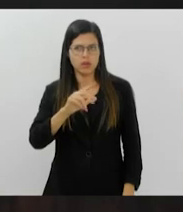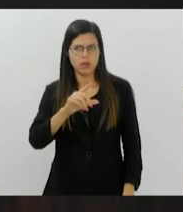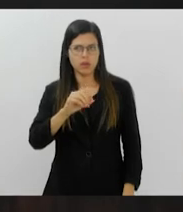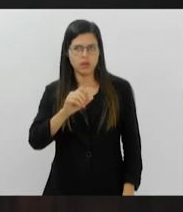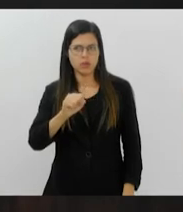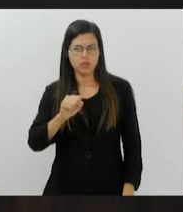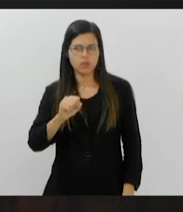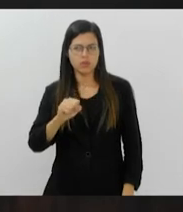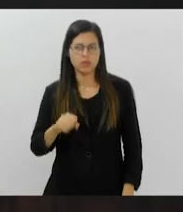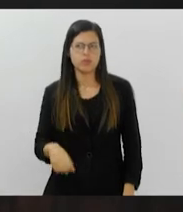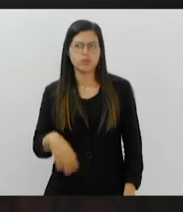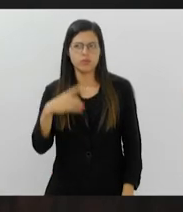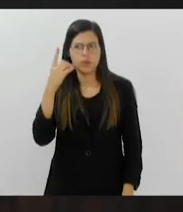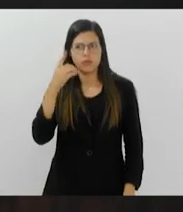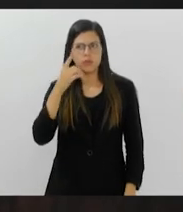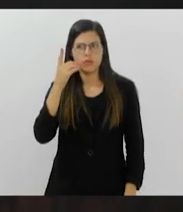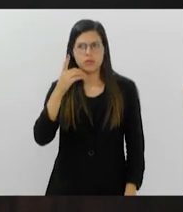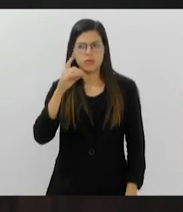Deputado Renato Machado.